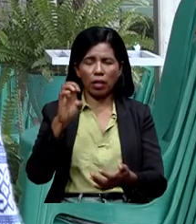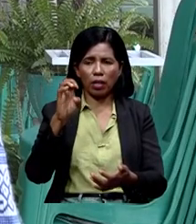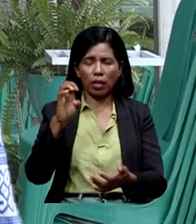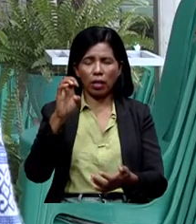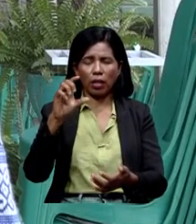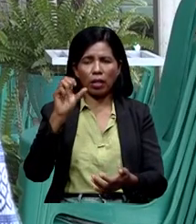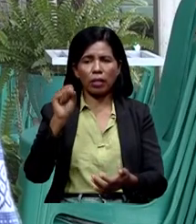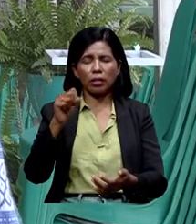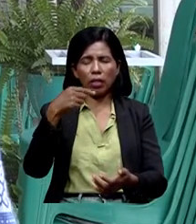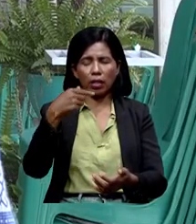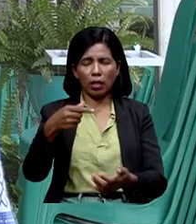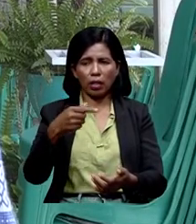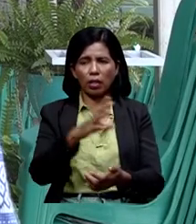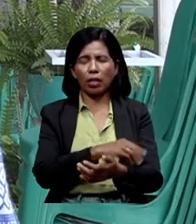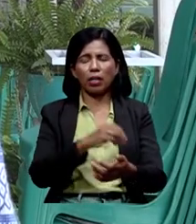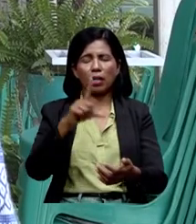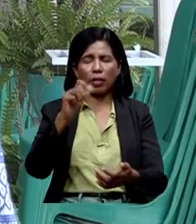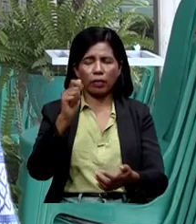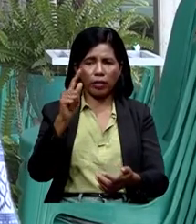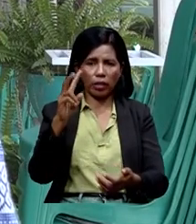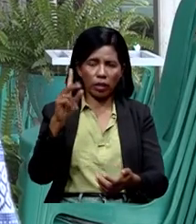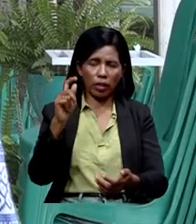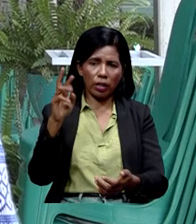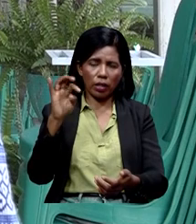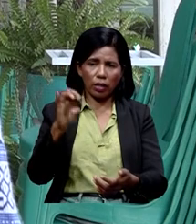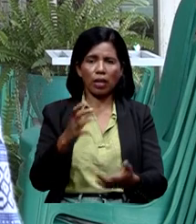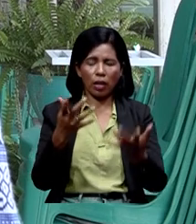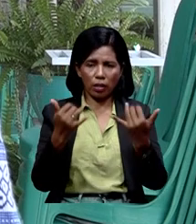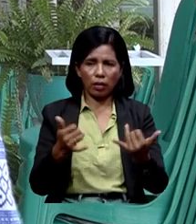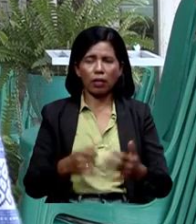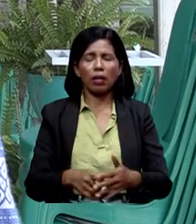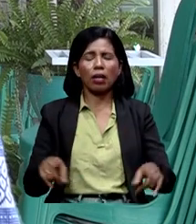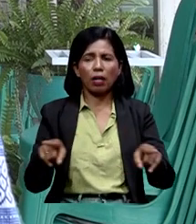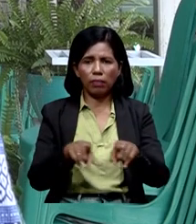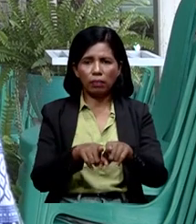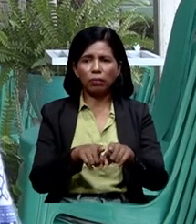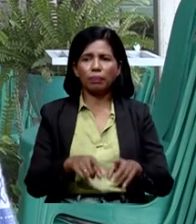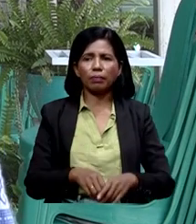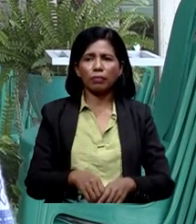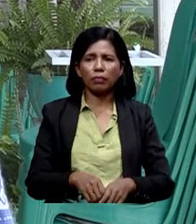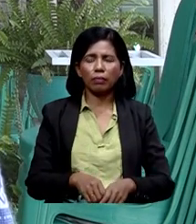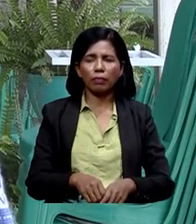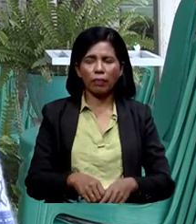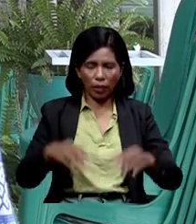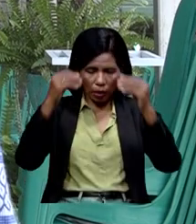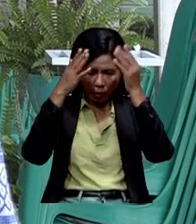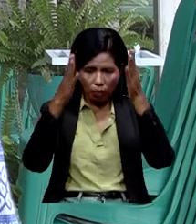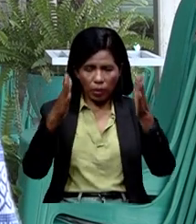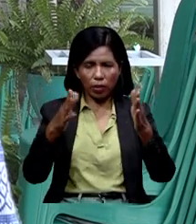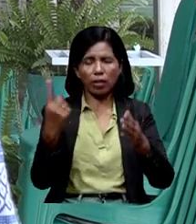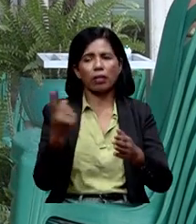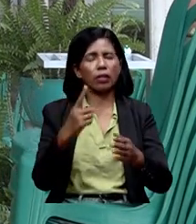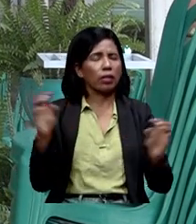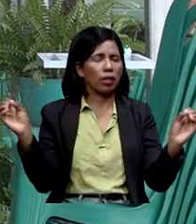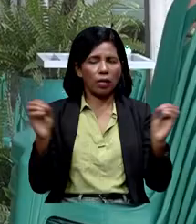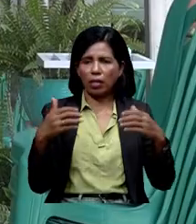ESG paralelo buova la patere ida nemos anesan nemos ida ne antau ni profesor permanente ne ida la